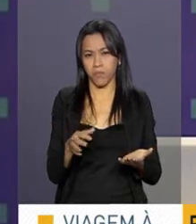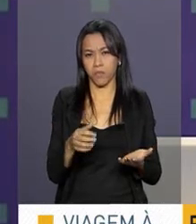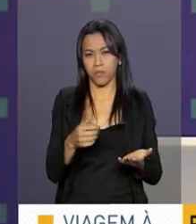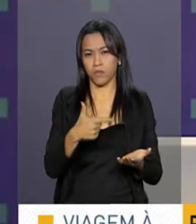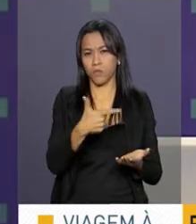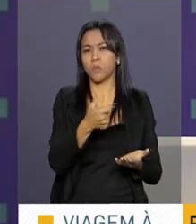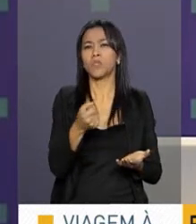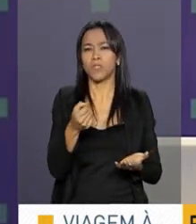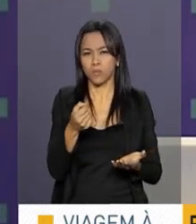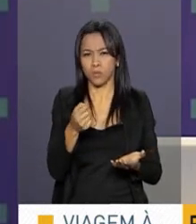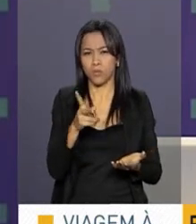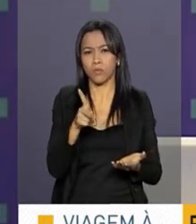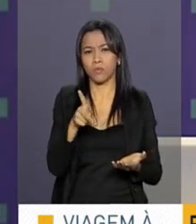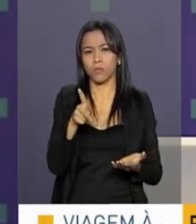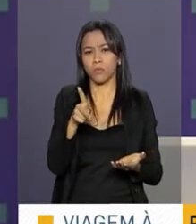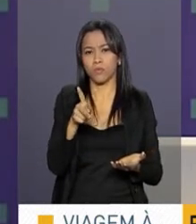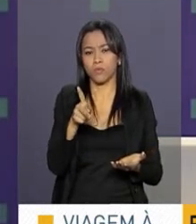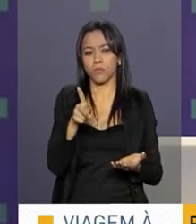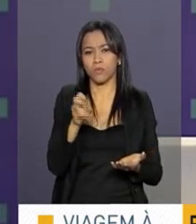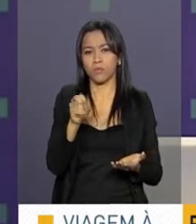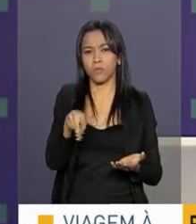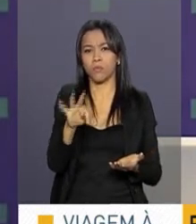pontos.